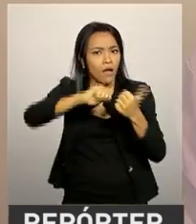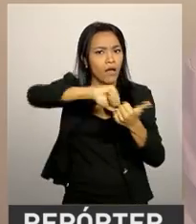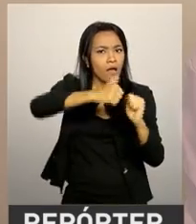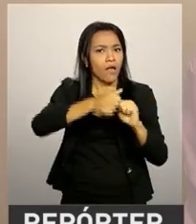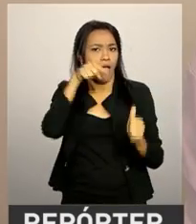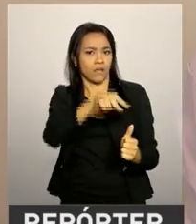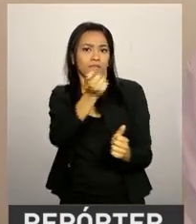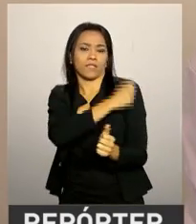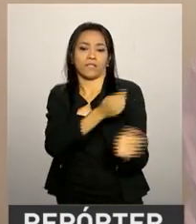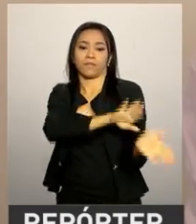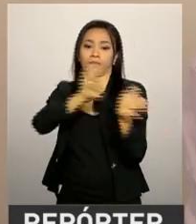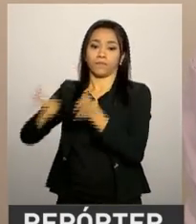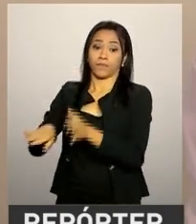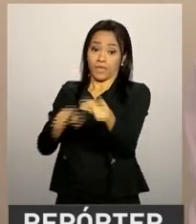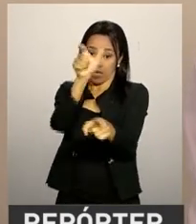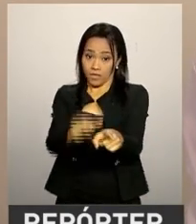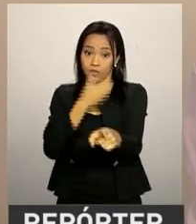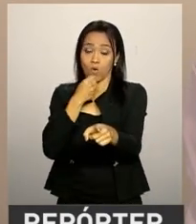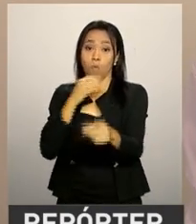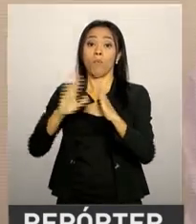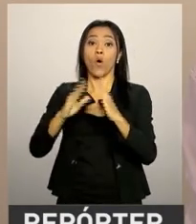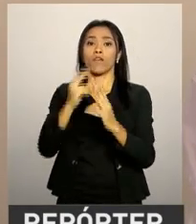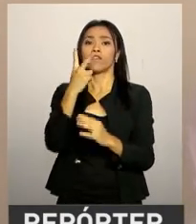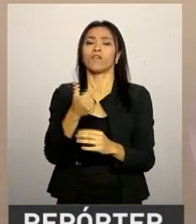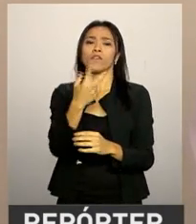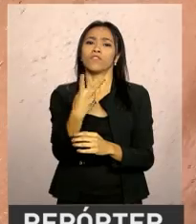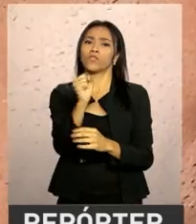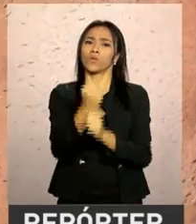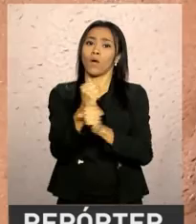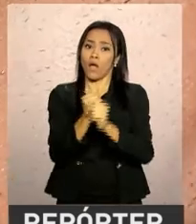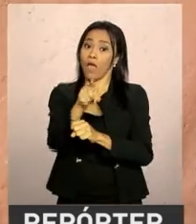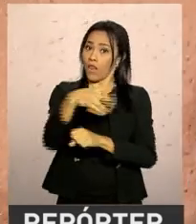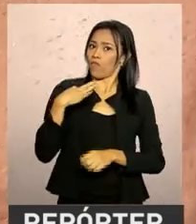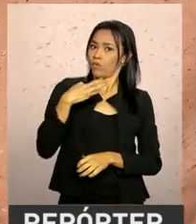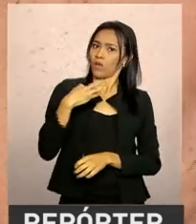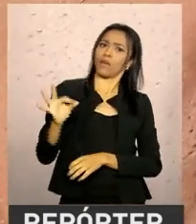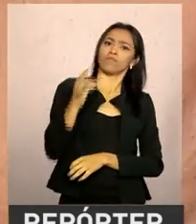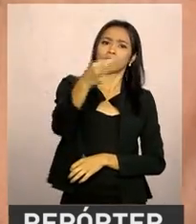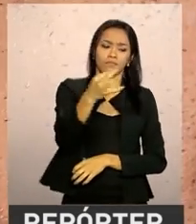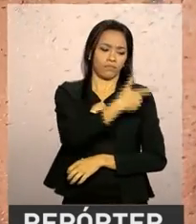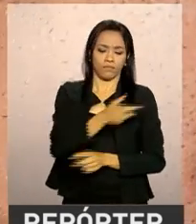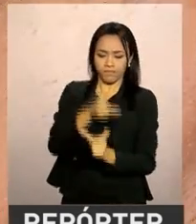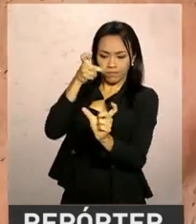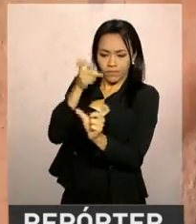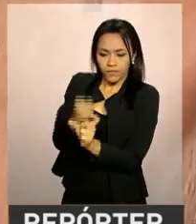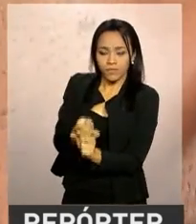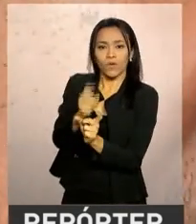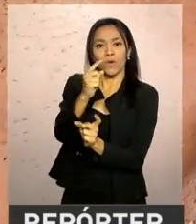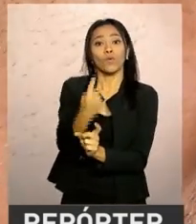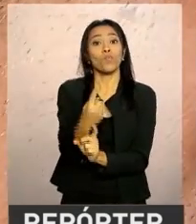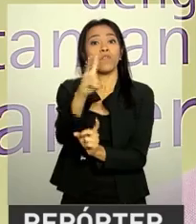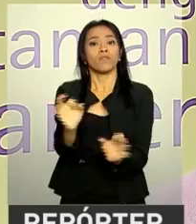Anvisa. Antônio é morador de São Sebastião há 28 anos e foi um dos voluntários. Ele recebeu a dose única da vacina e garante que está